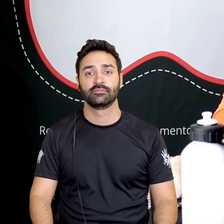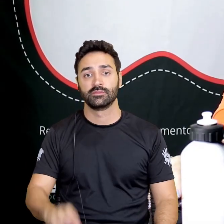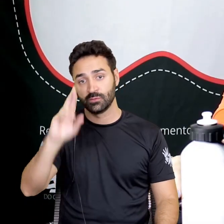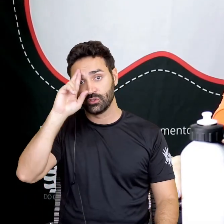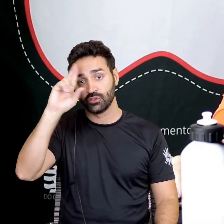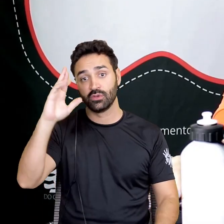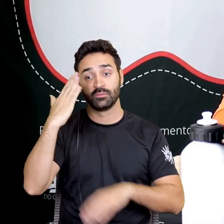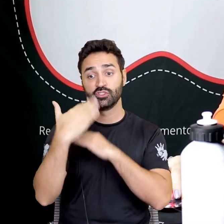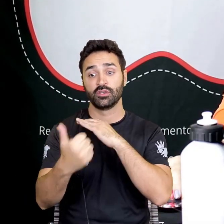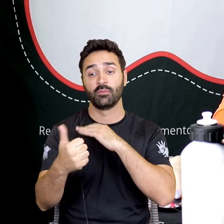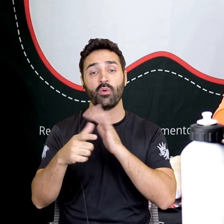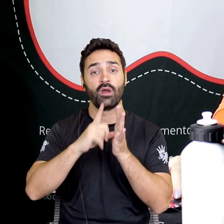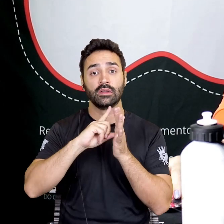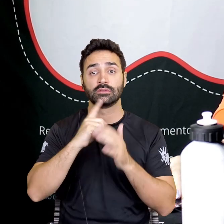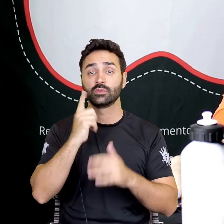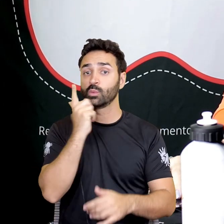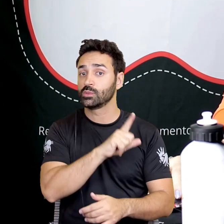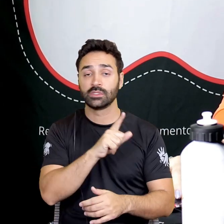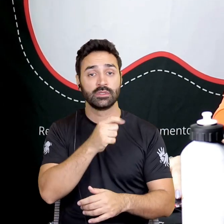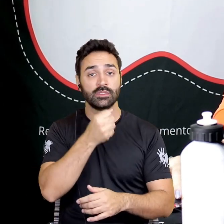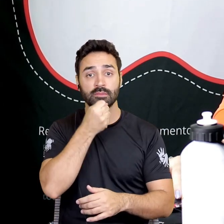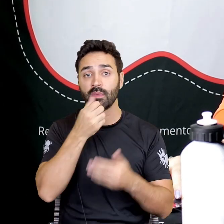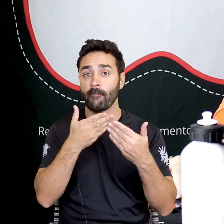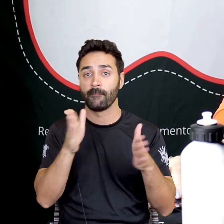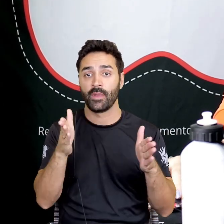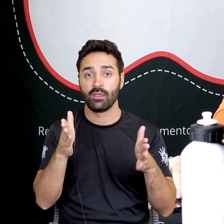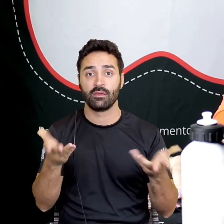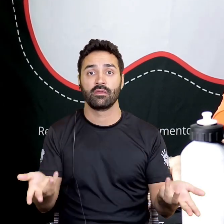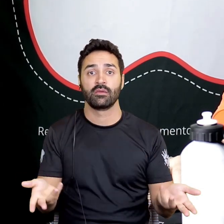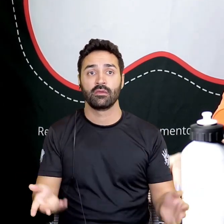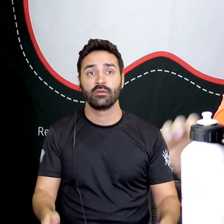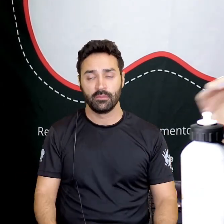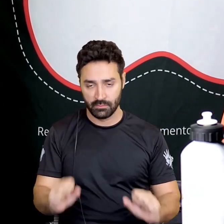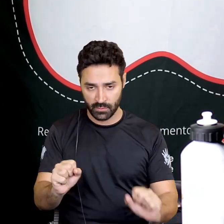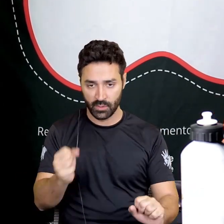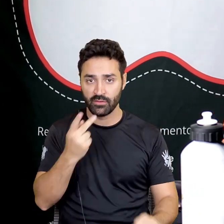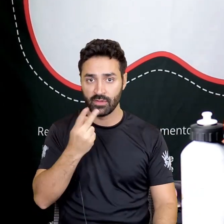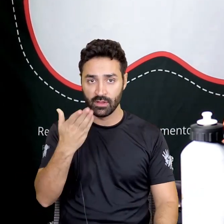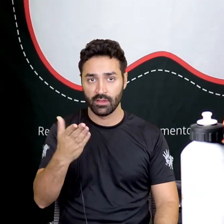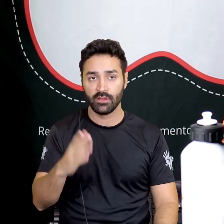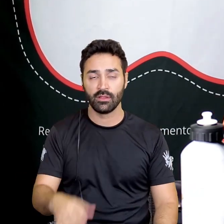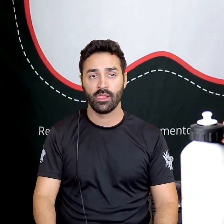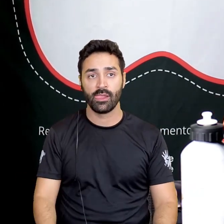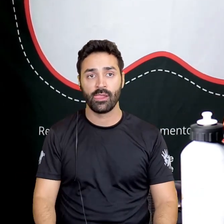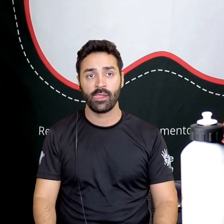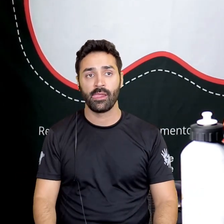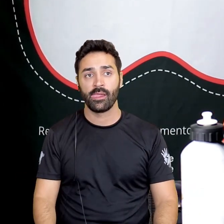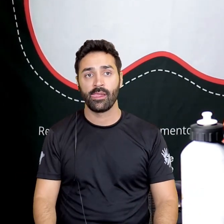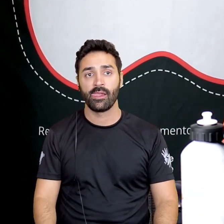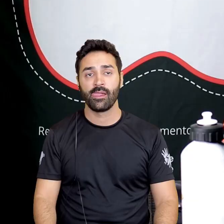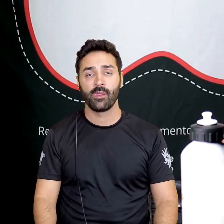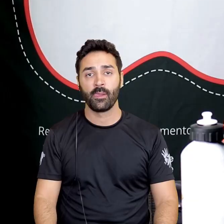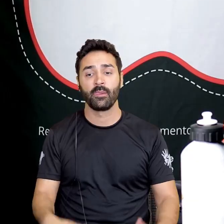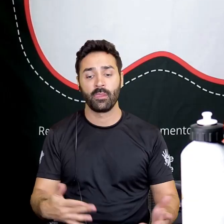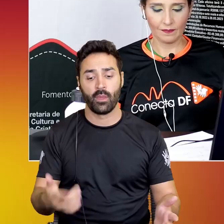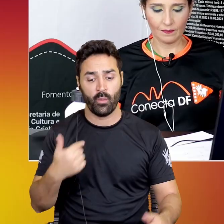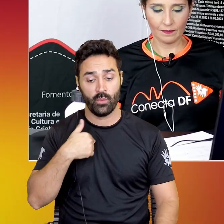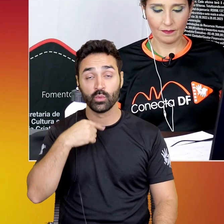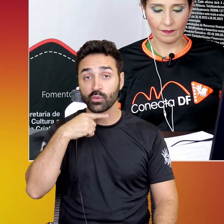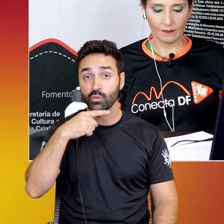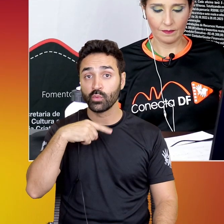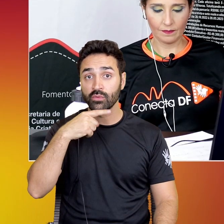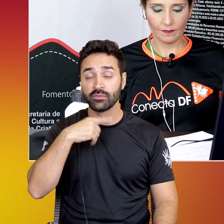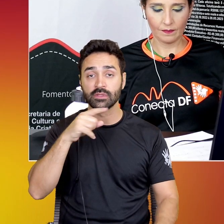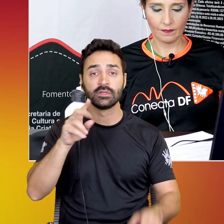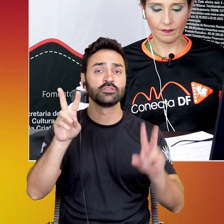eu não estava conseguindo abrir o fone para falar. Então, pode falar, Danila. Pronto, a minha dúvida é em relação